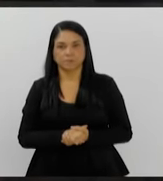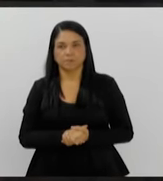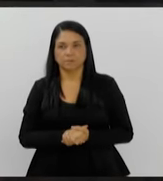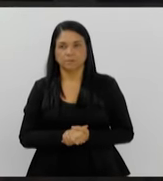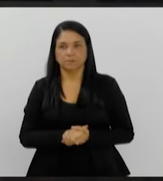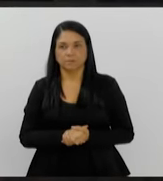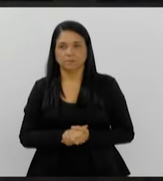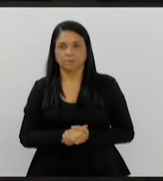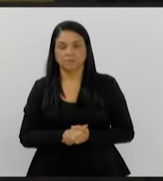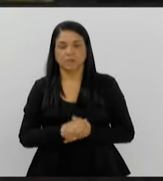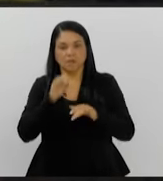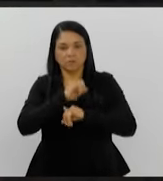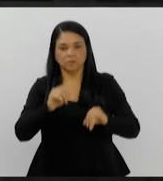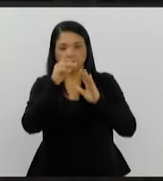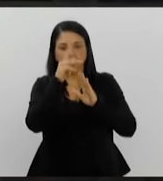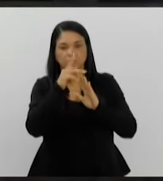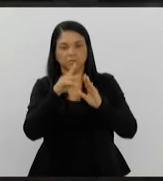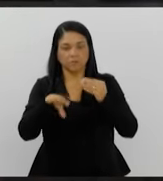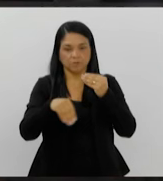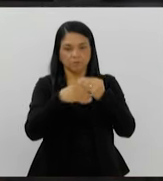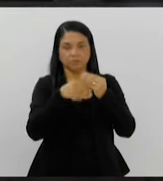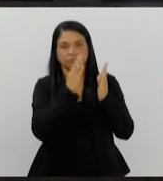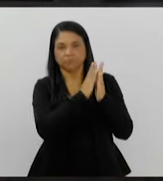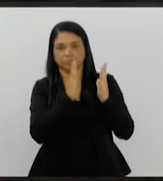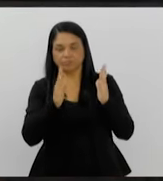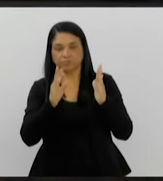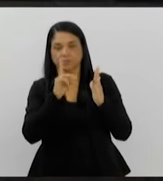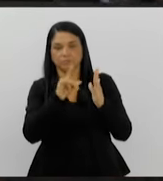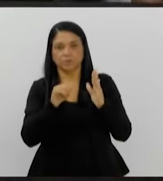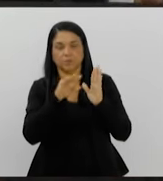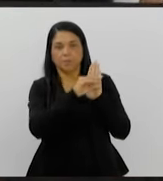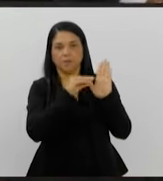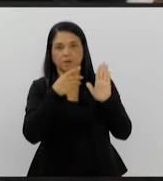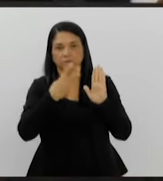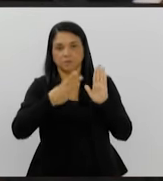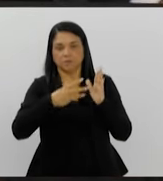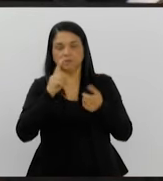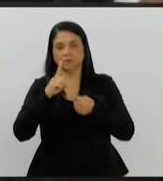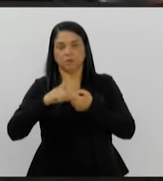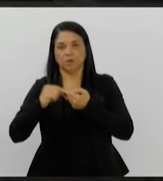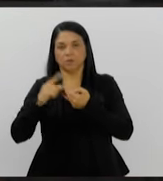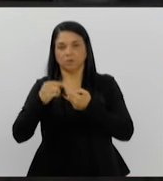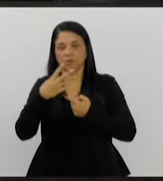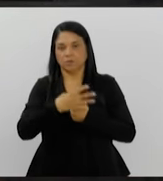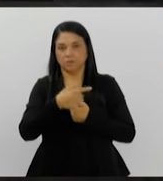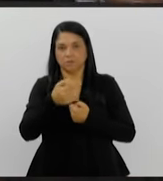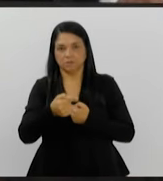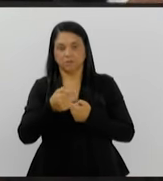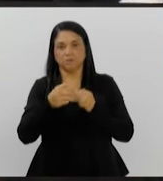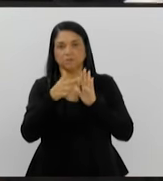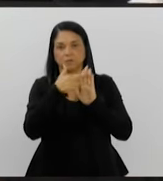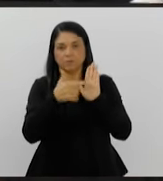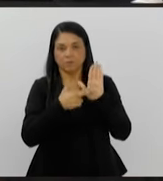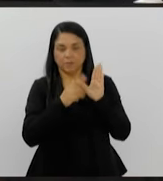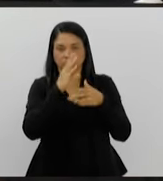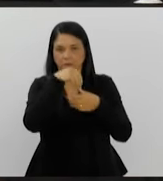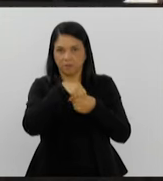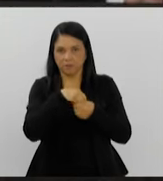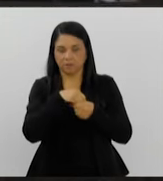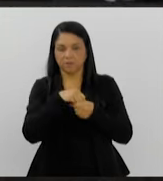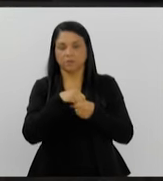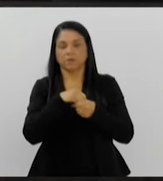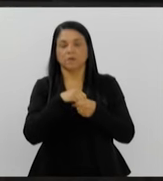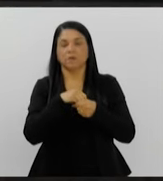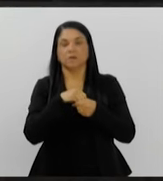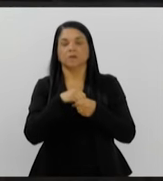publicação anuncio incluídos na ordem do dia de acordo com o parágrafo Tero do artigo 47 do Regimento Interno em